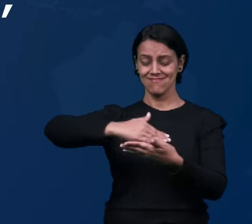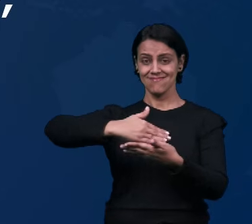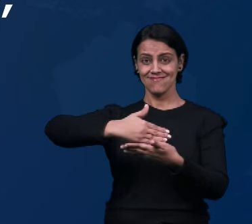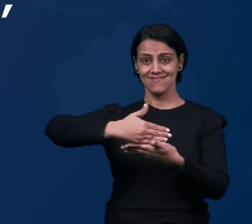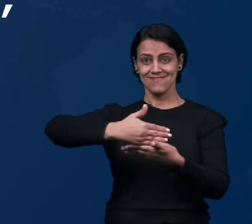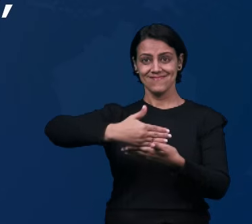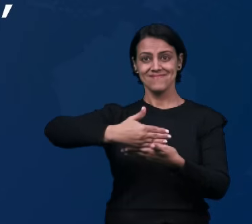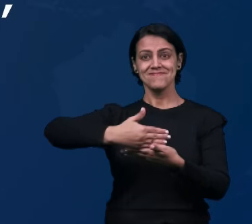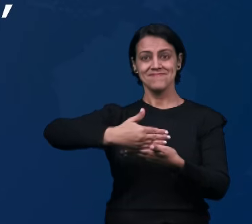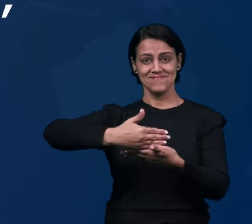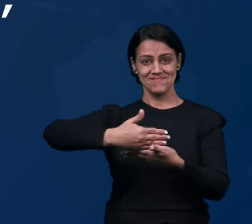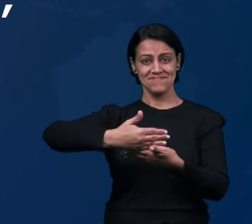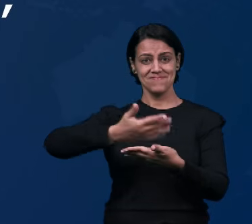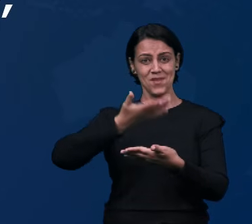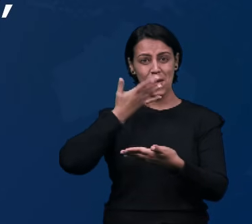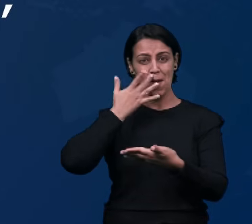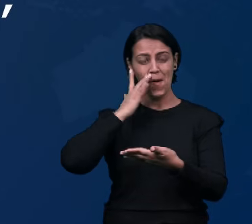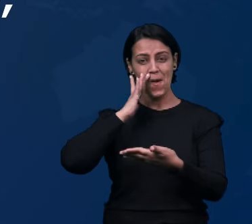escondido que